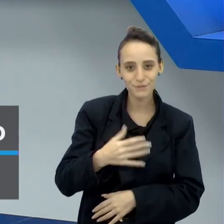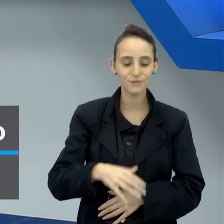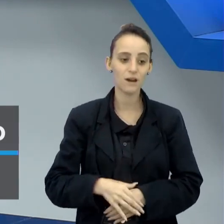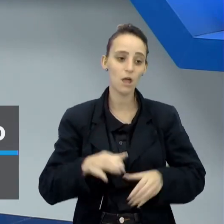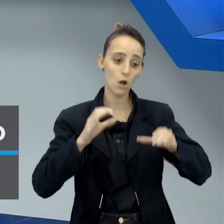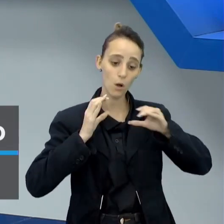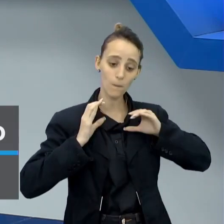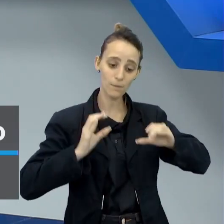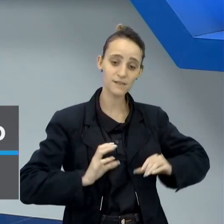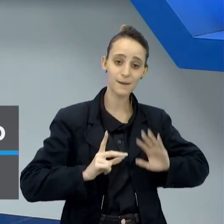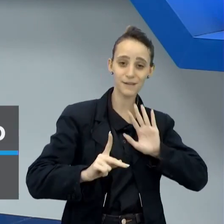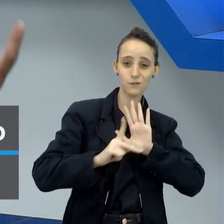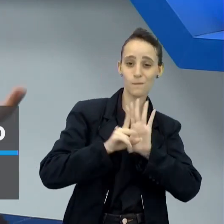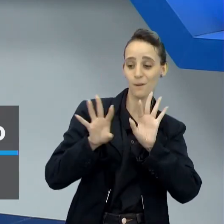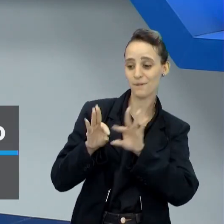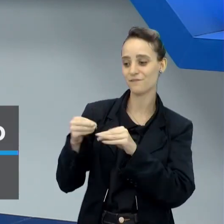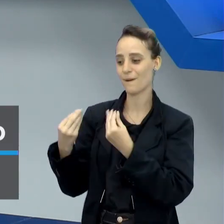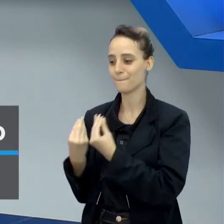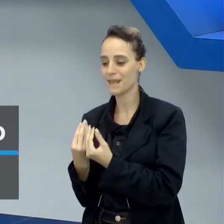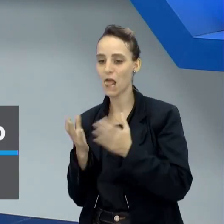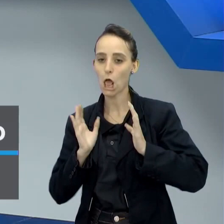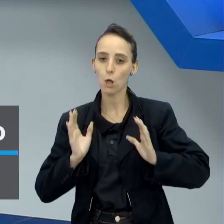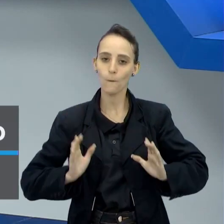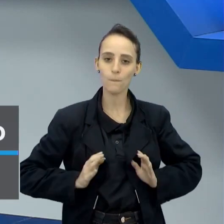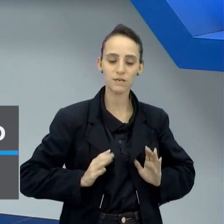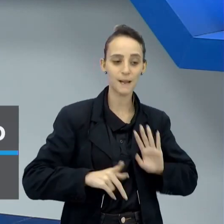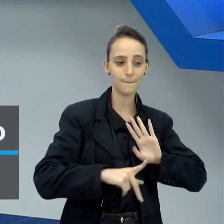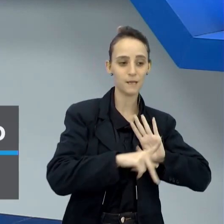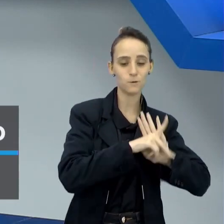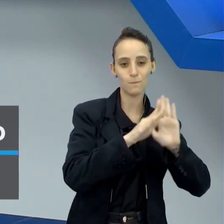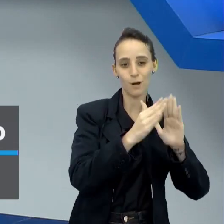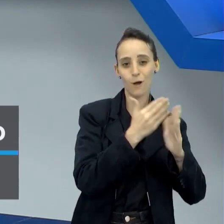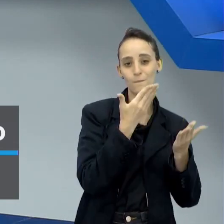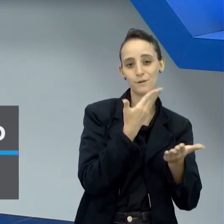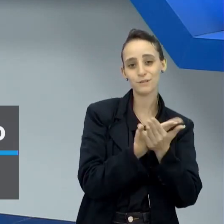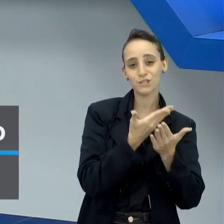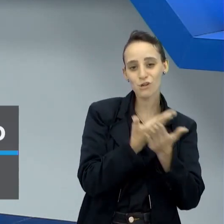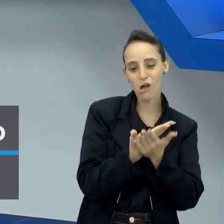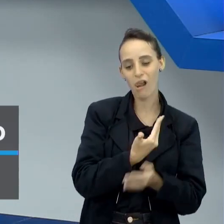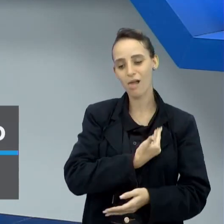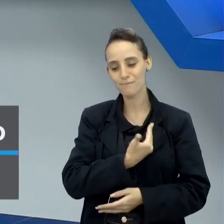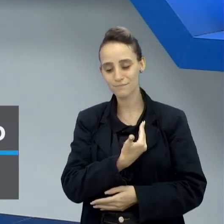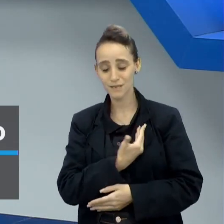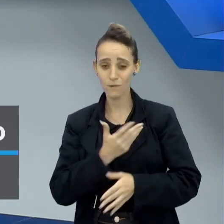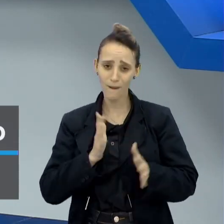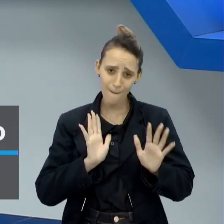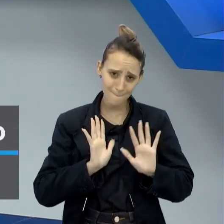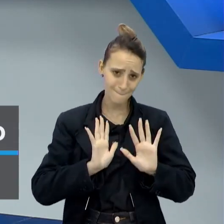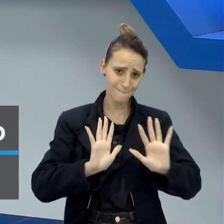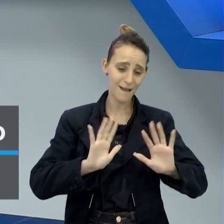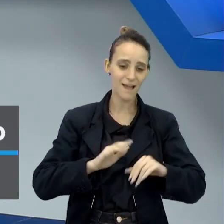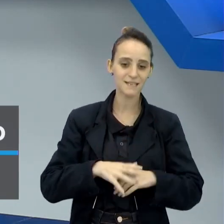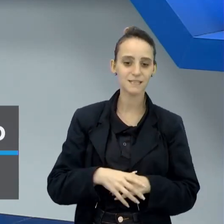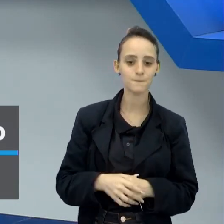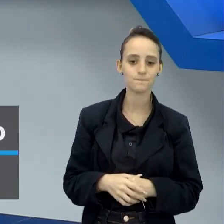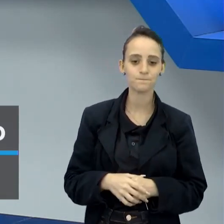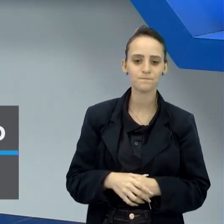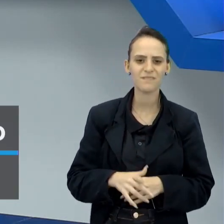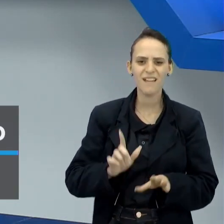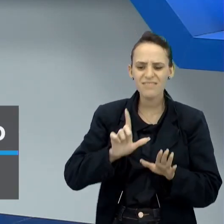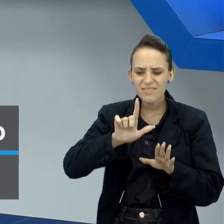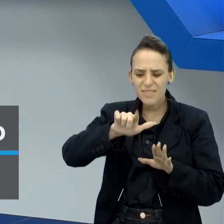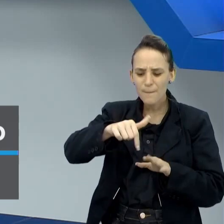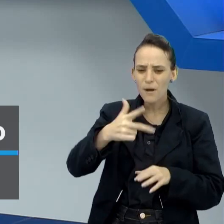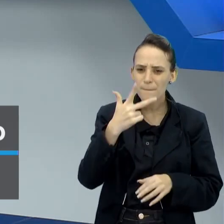sua família, da sua escola e dos seus amigos. Mas nós temos a possibilidade de fazer um